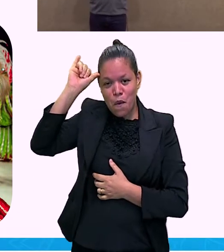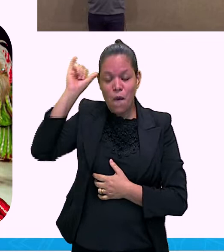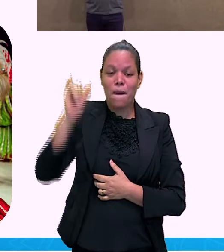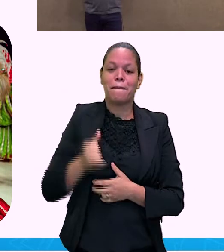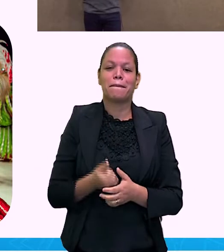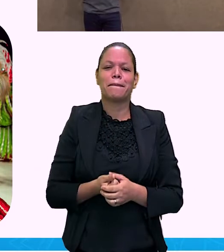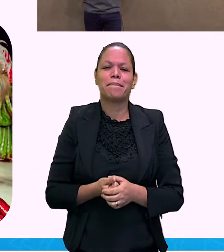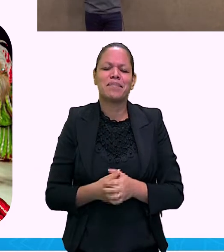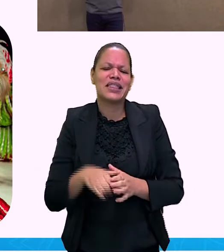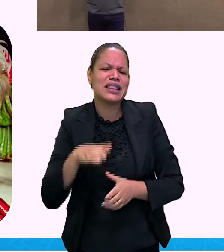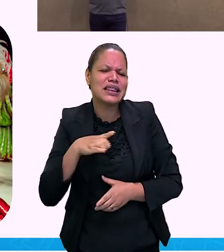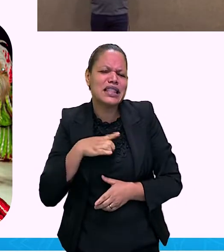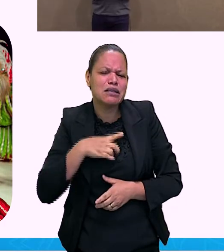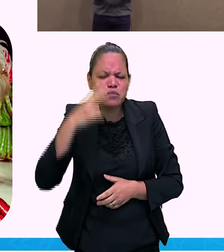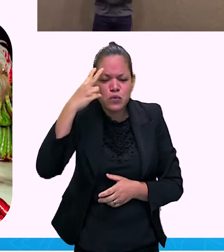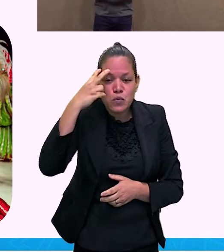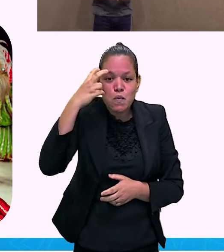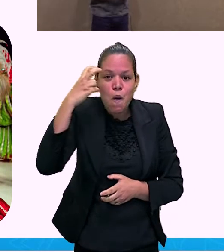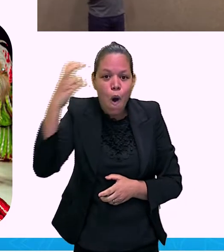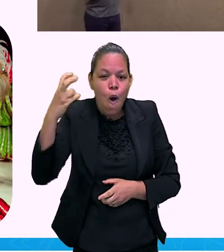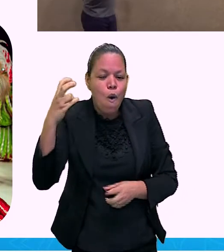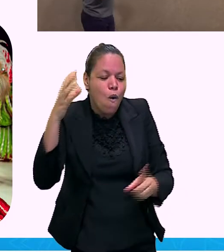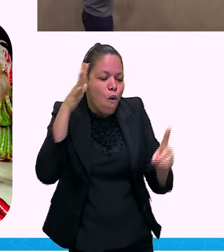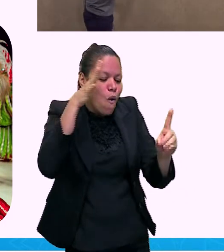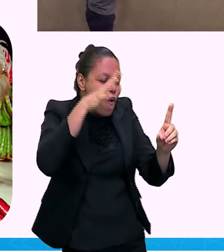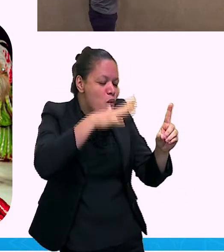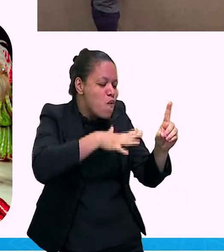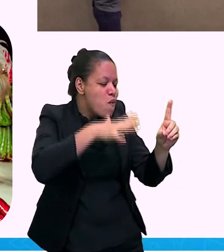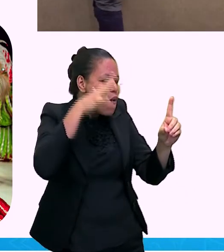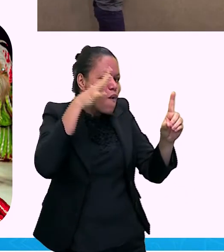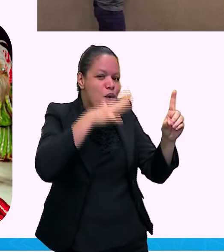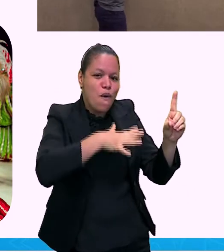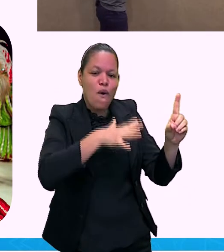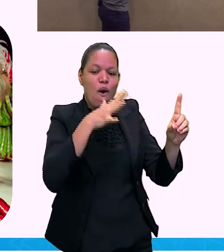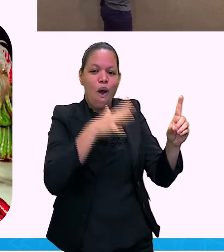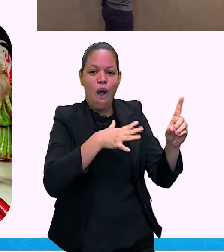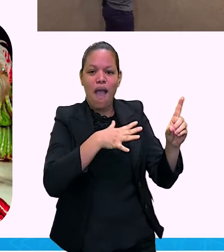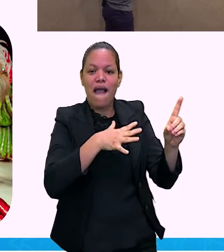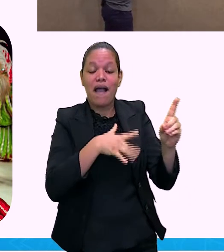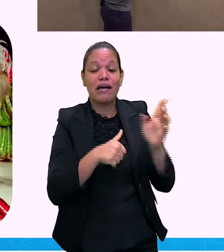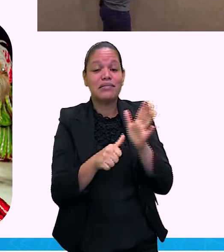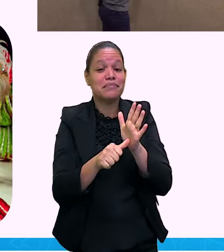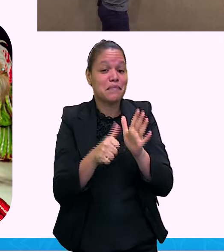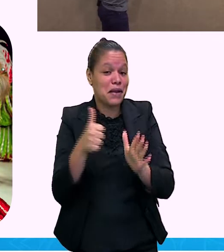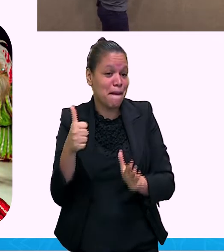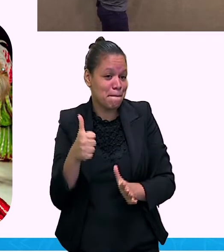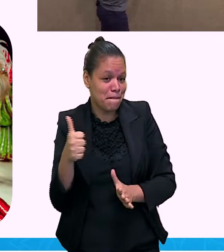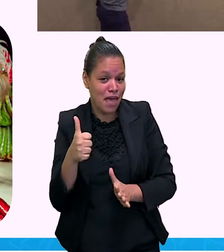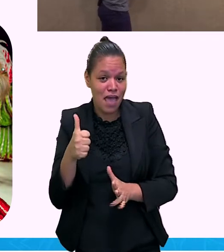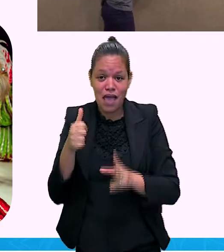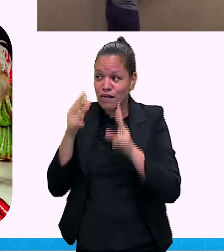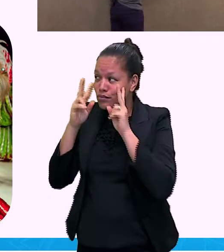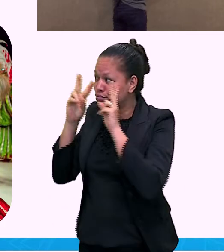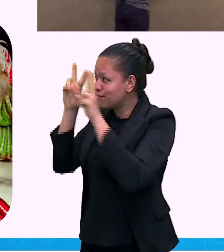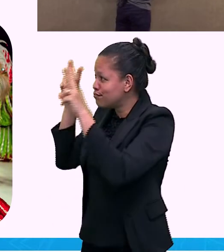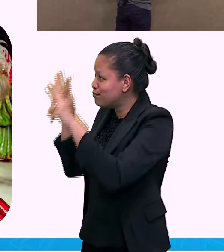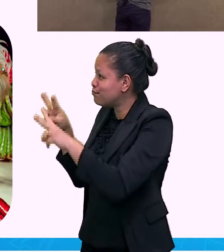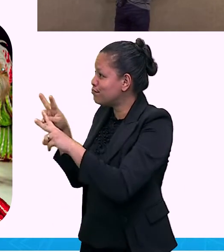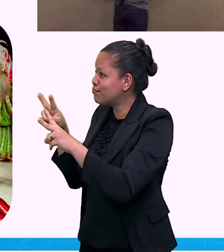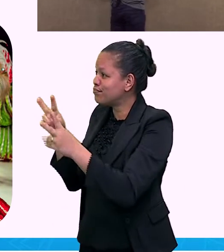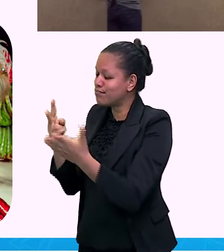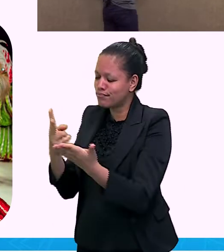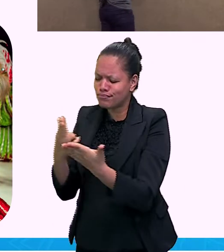e também uma cultura folclórica, né? Aqui na primeira imagem, nós conseguimos ver a parte do Círio